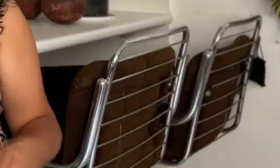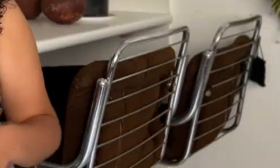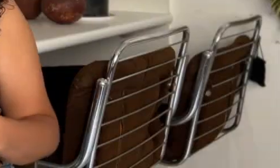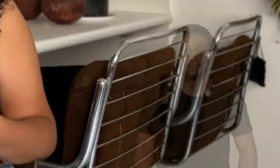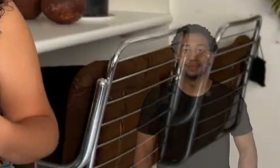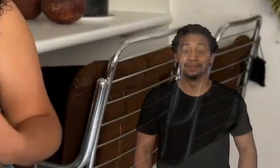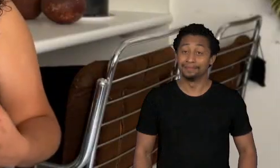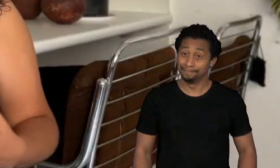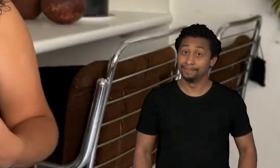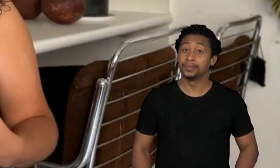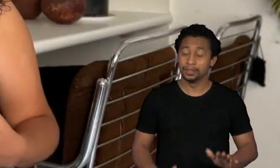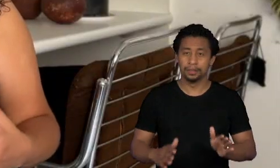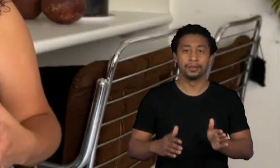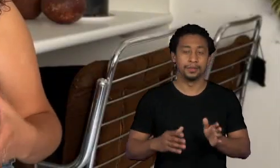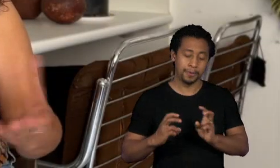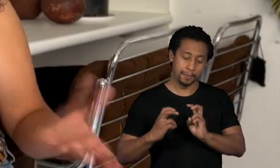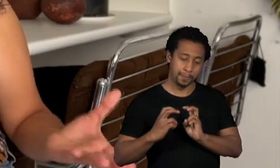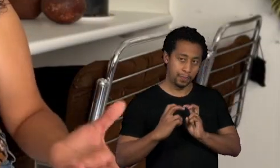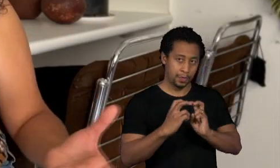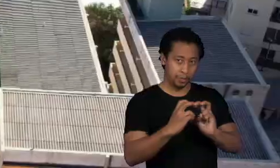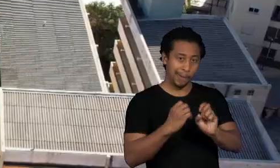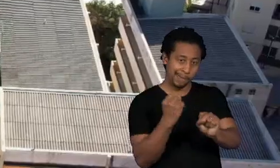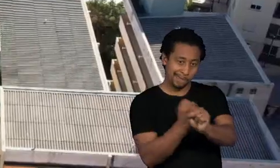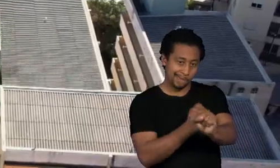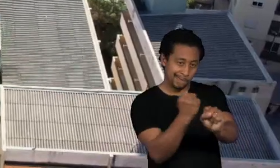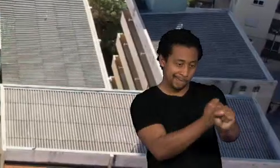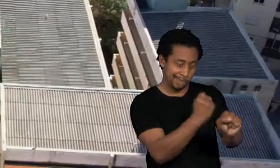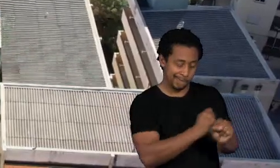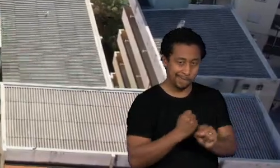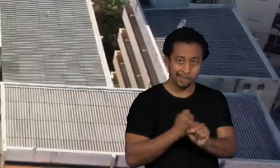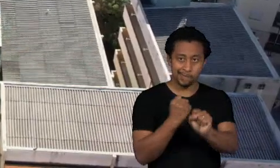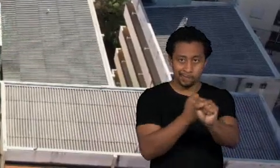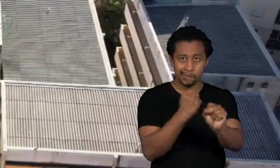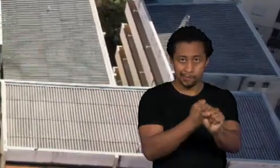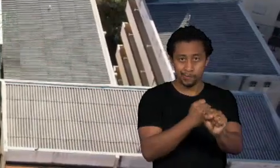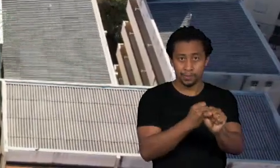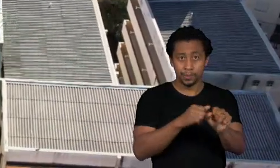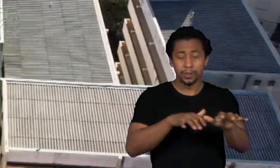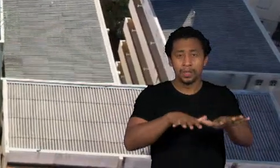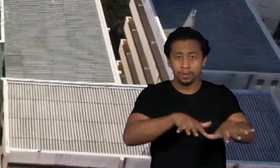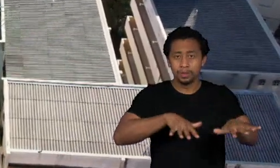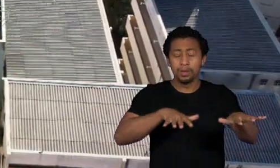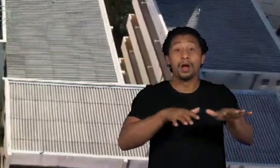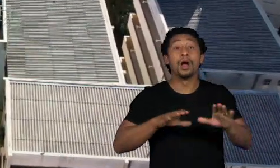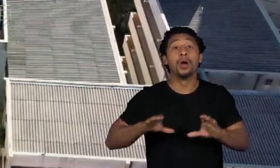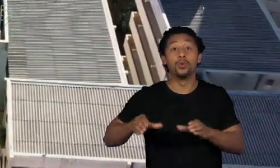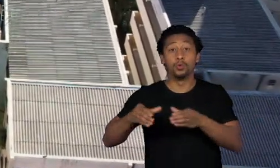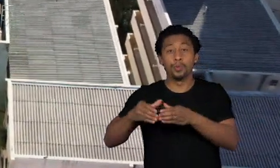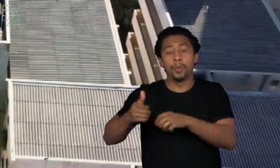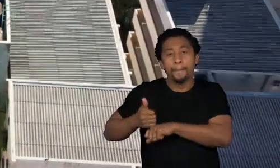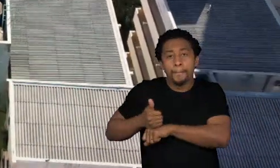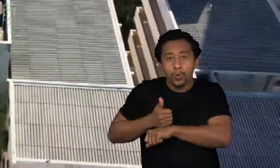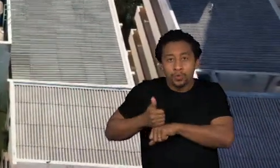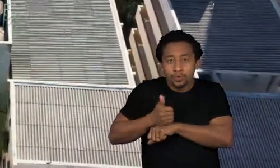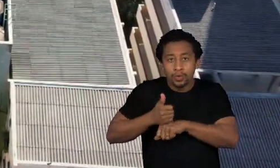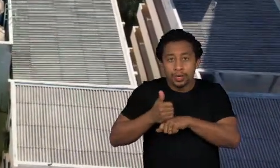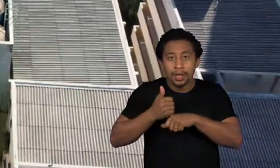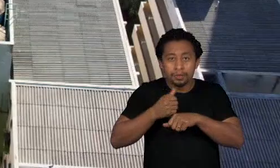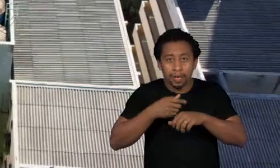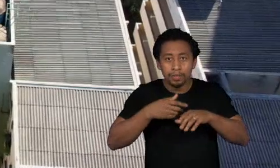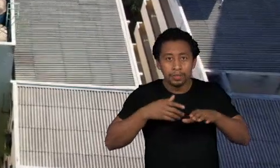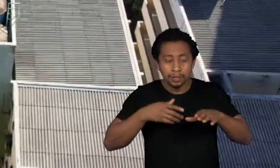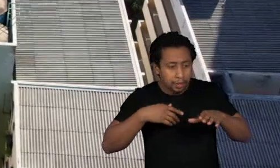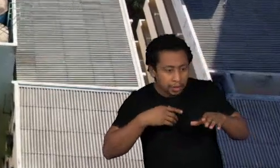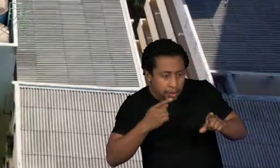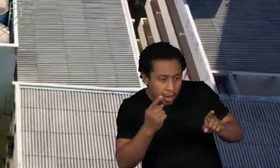Quando as obras do metrô, que estavam sendo acompanhadas ali pela equipe da arqueologia, como é exigido pela